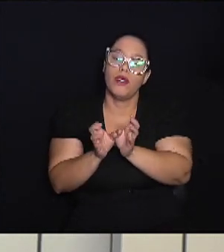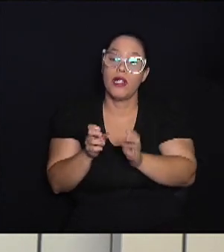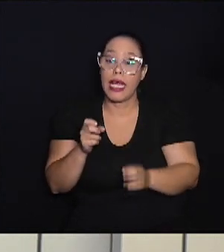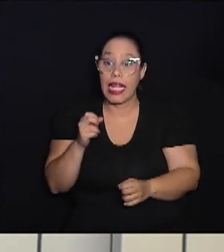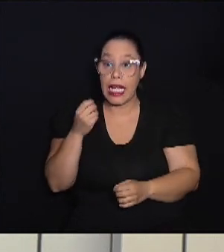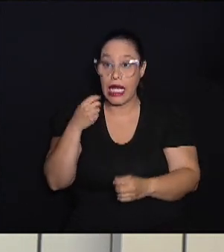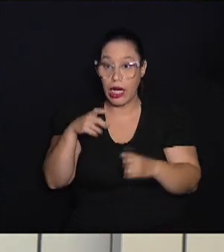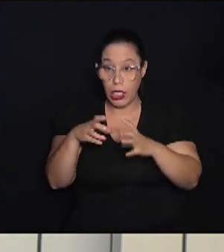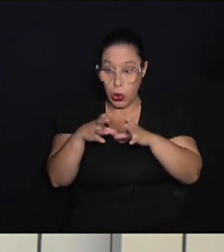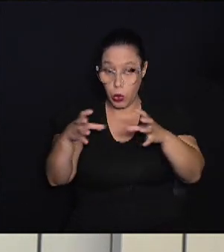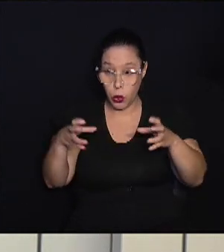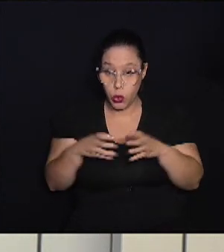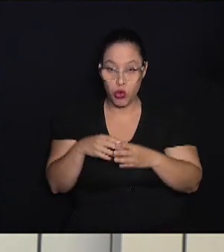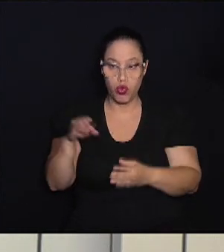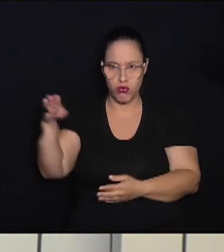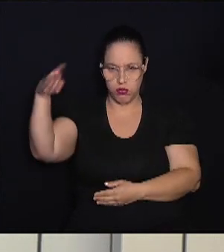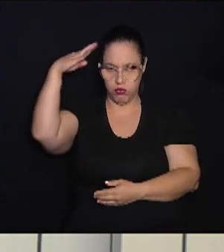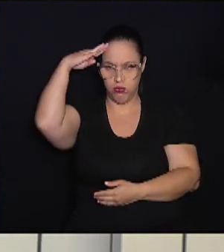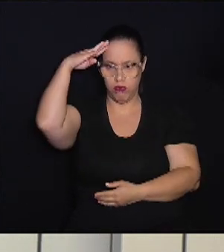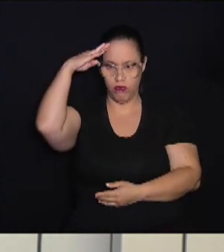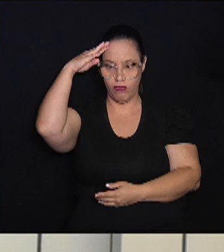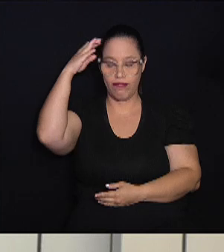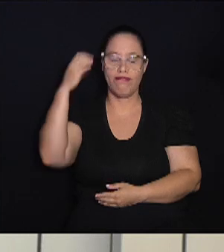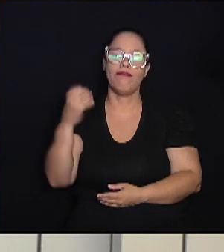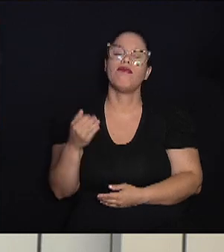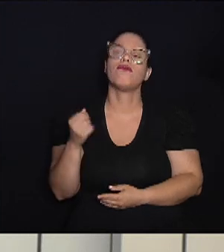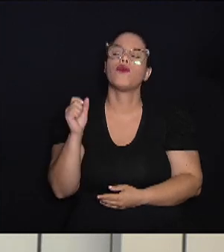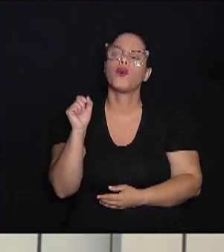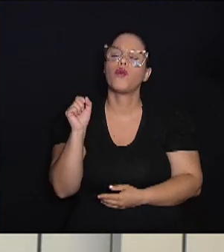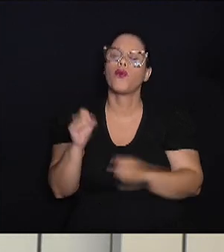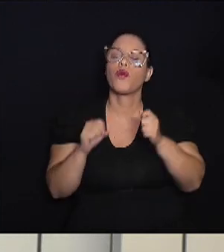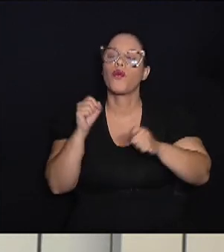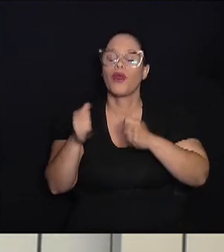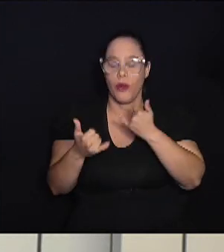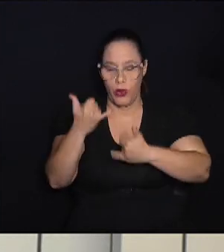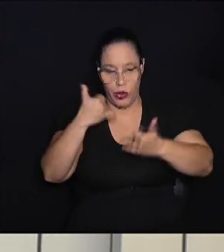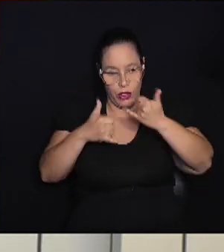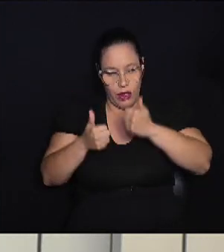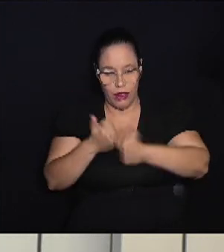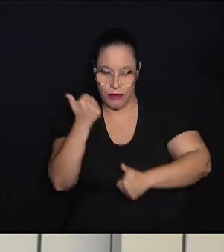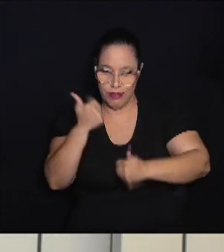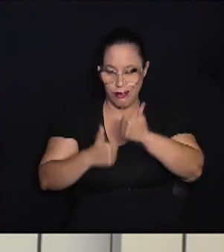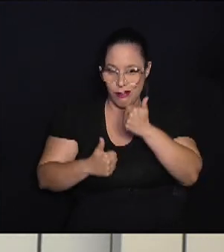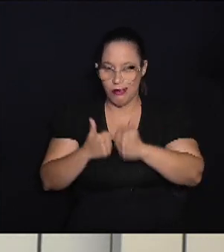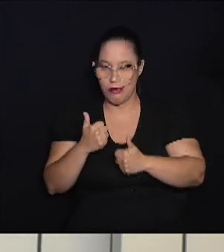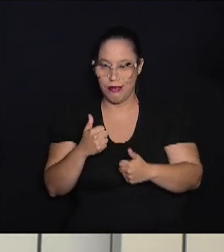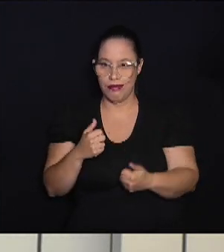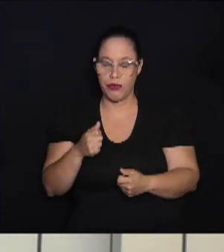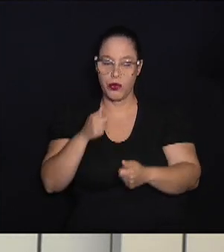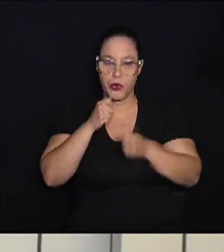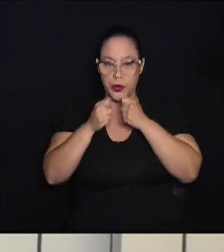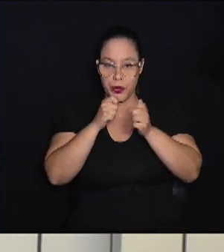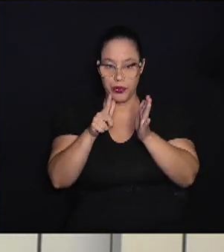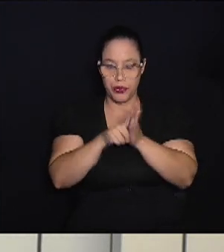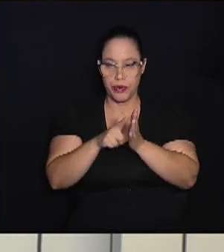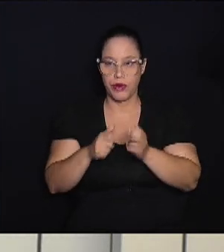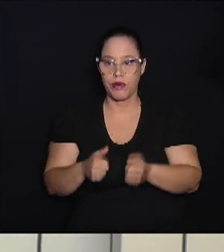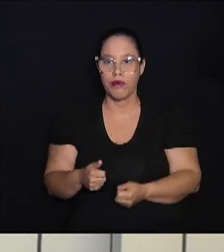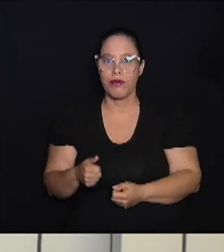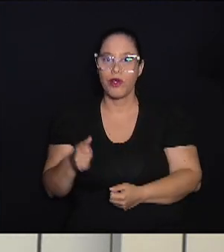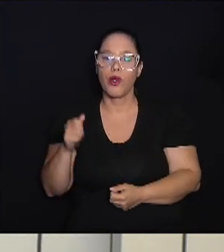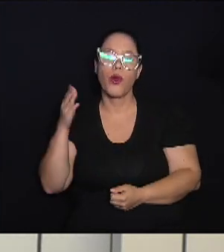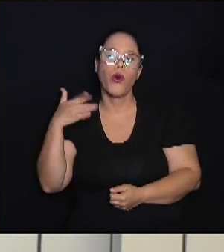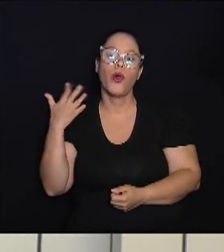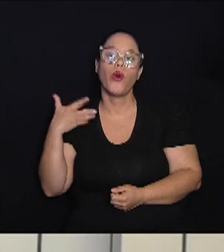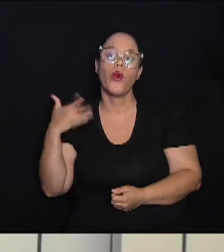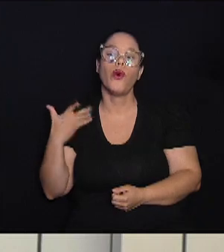as crianças. E quem vai nos contar quais são as brincadeiras, os jogos, é a repórter Luana Galiza. Seja